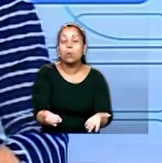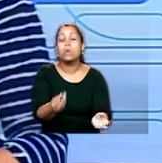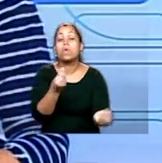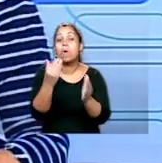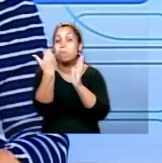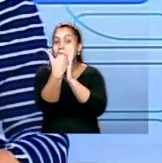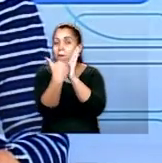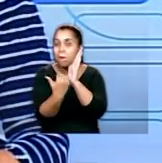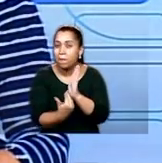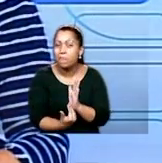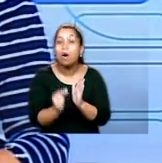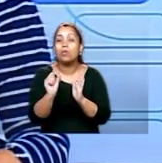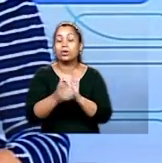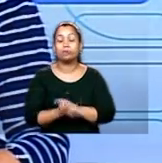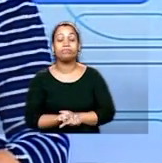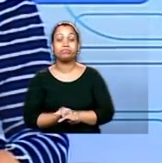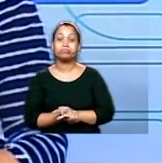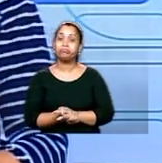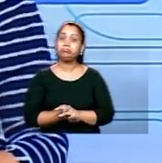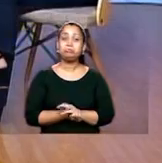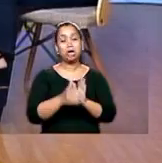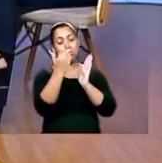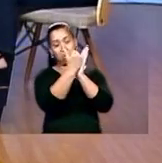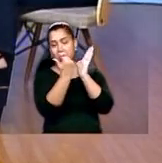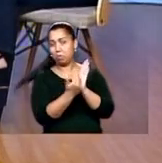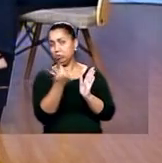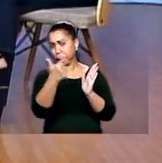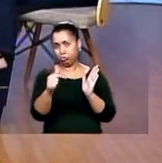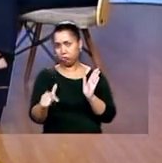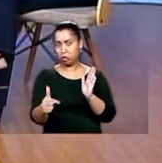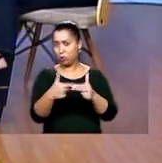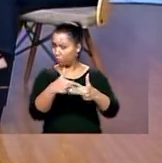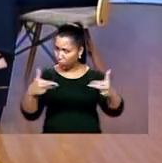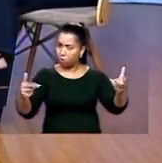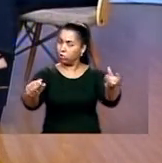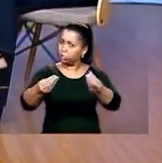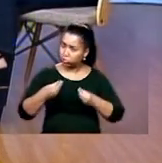tiver? Critérios nós não temos. Qualquer coisa é